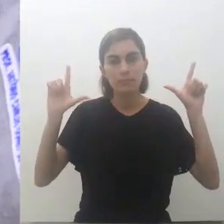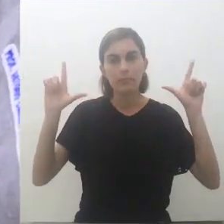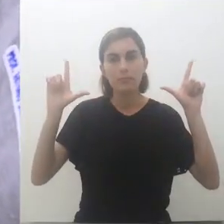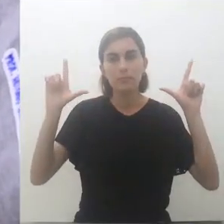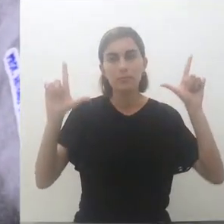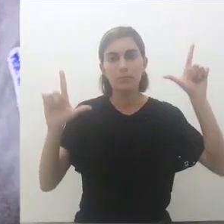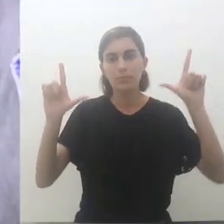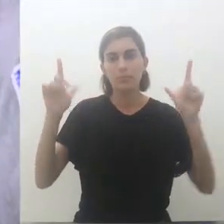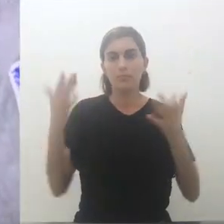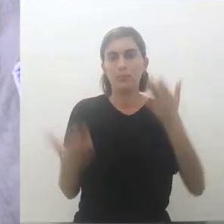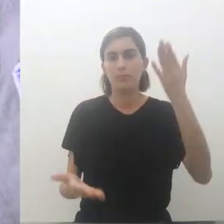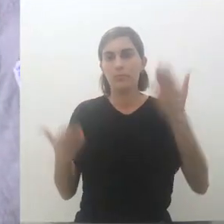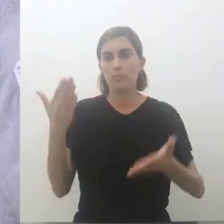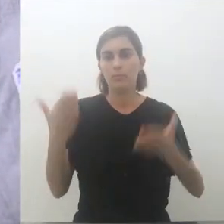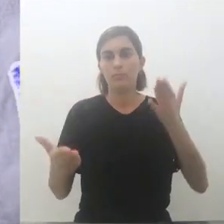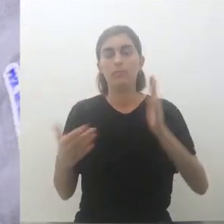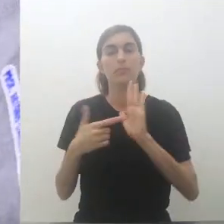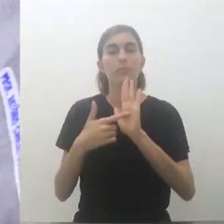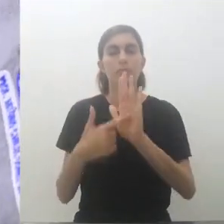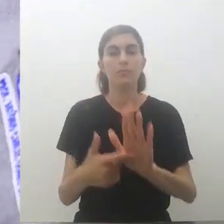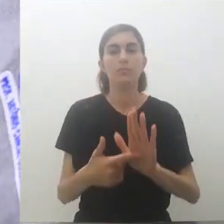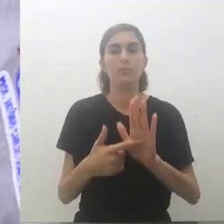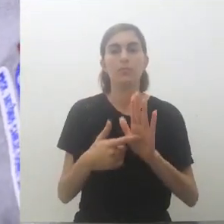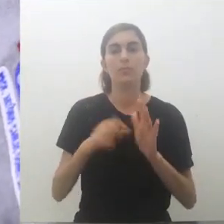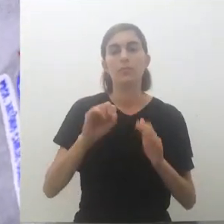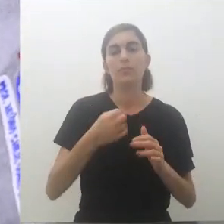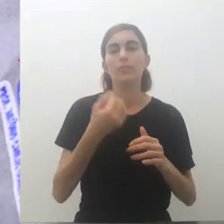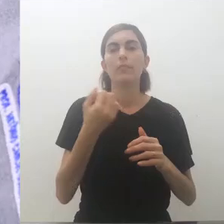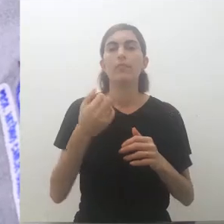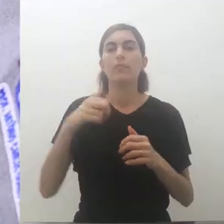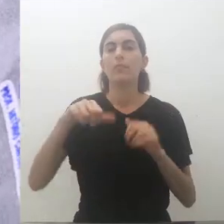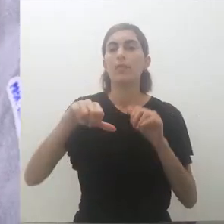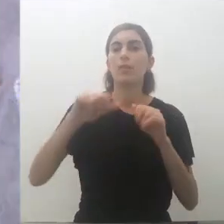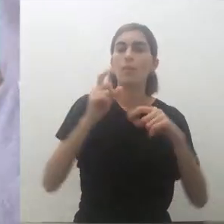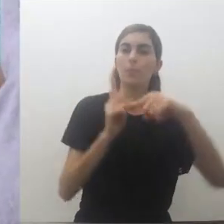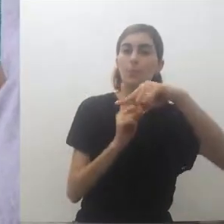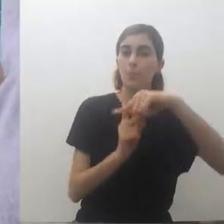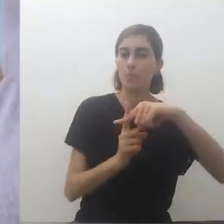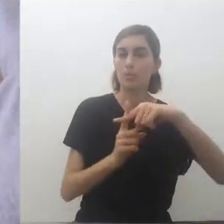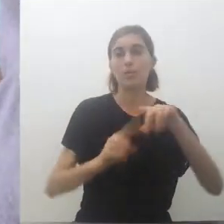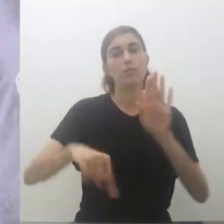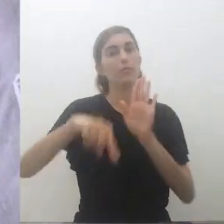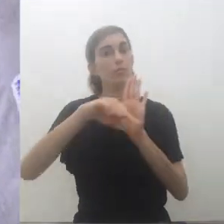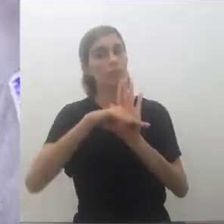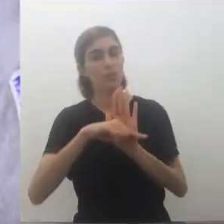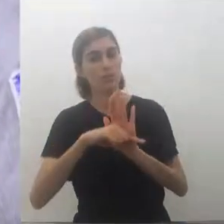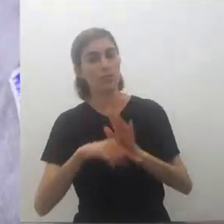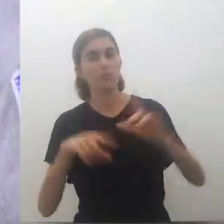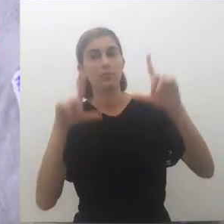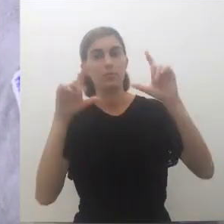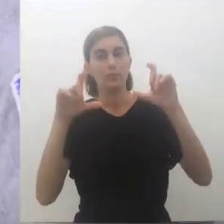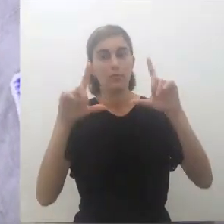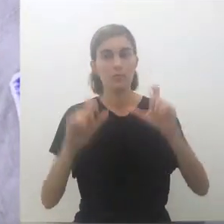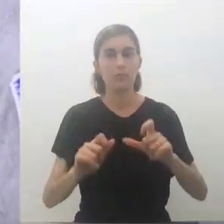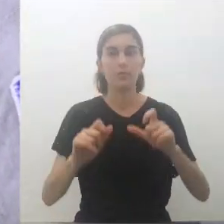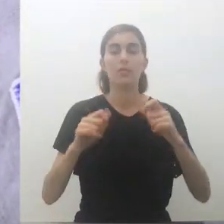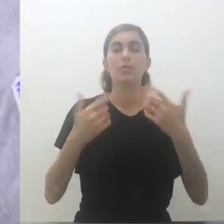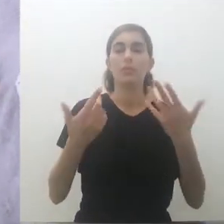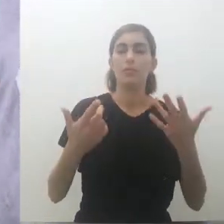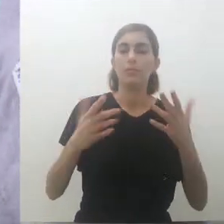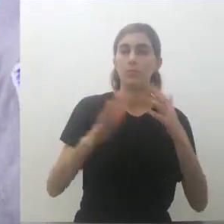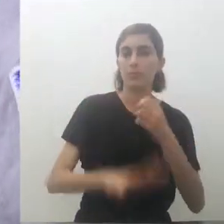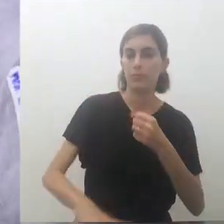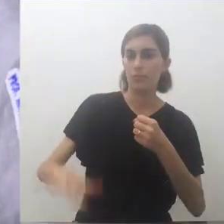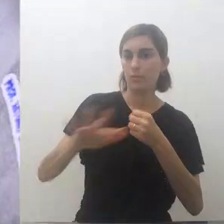objeto representado, que seria o negativo e o positivo da imagem. A imagem e sua área, seu